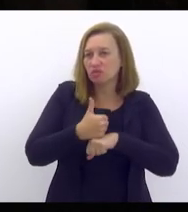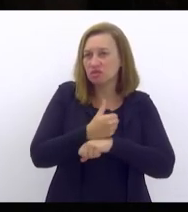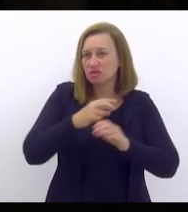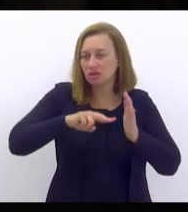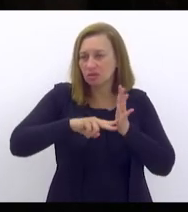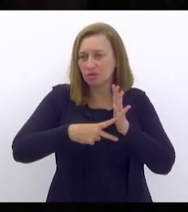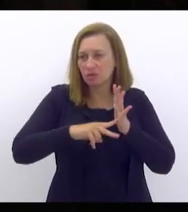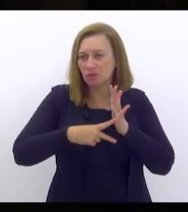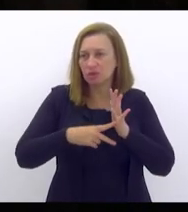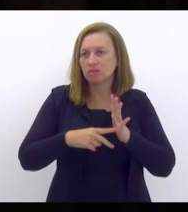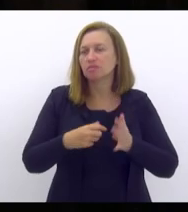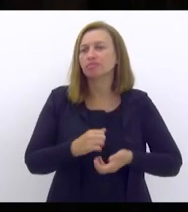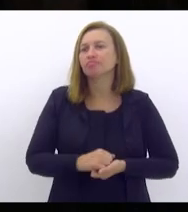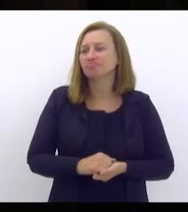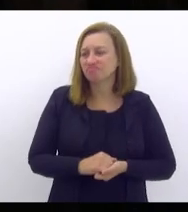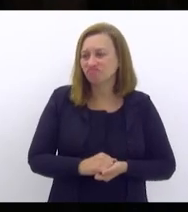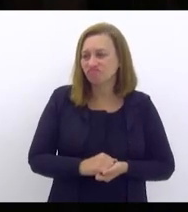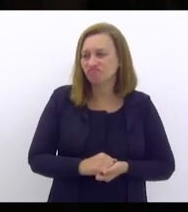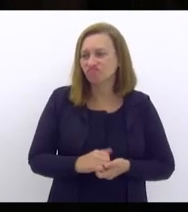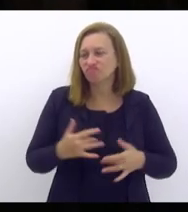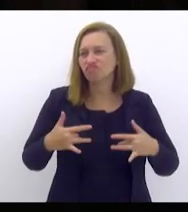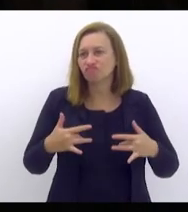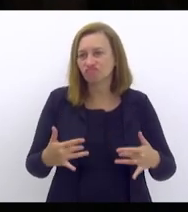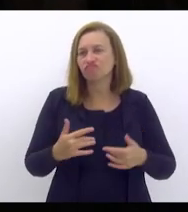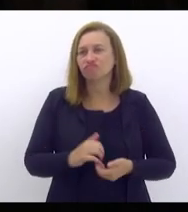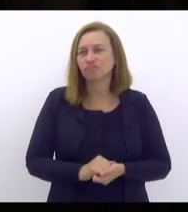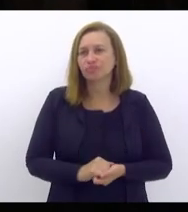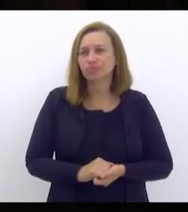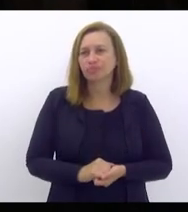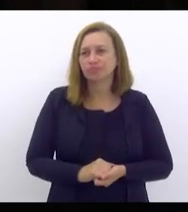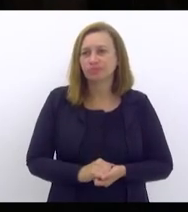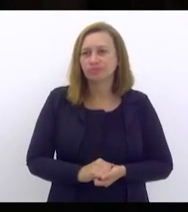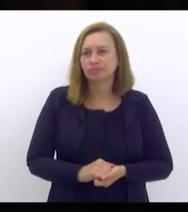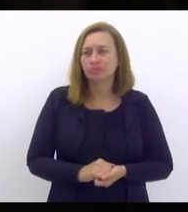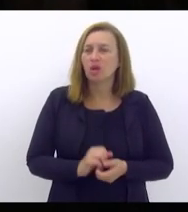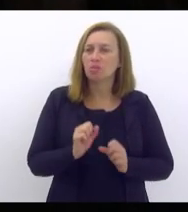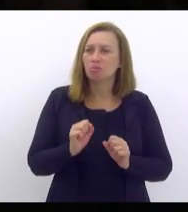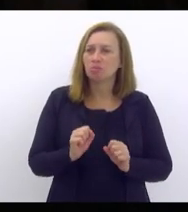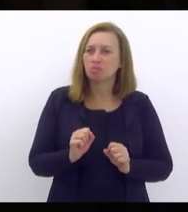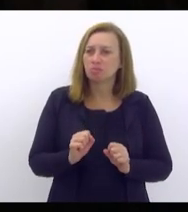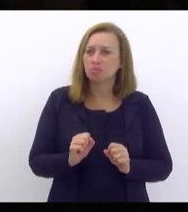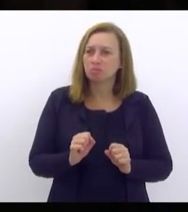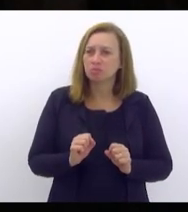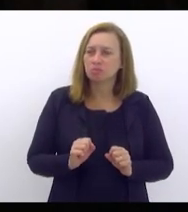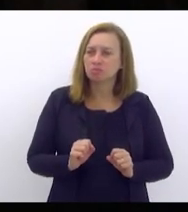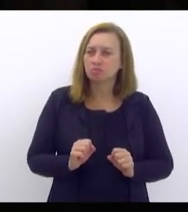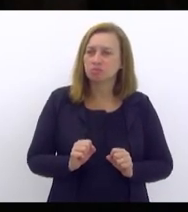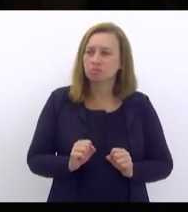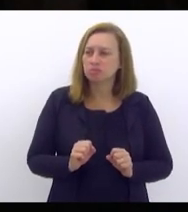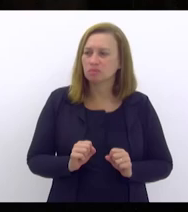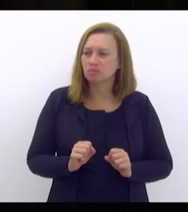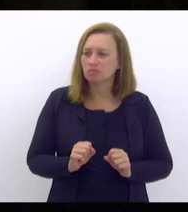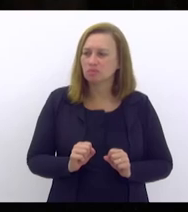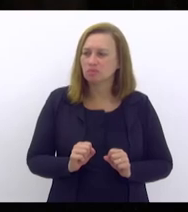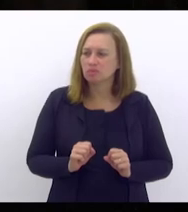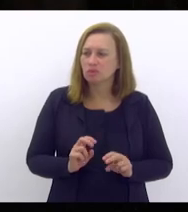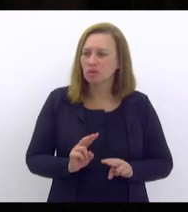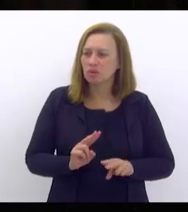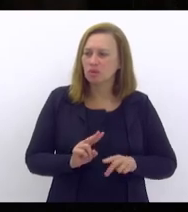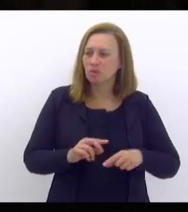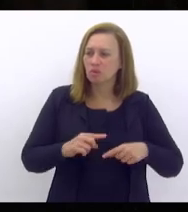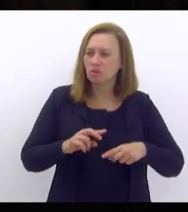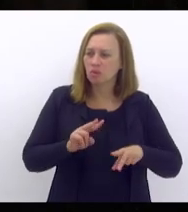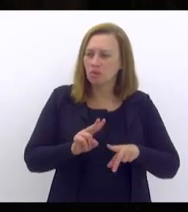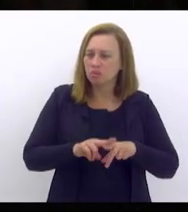exercício de sua profissão e que veio a óbito após ficar preso a uma polia quando fazia o ajuste